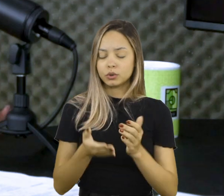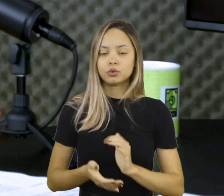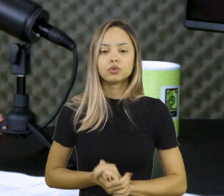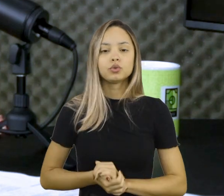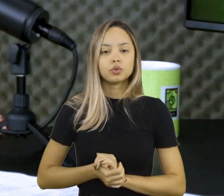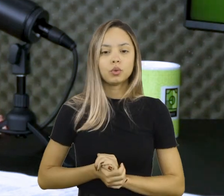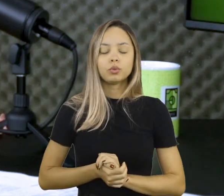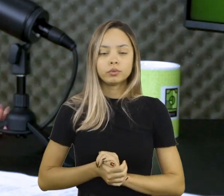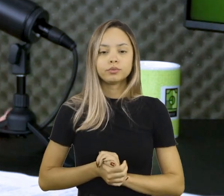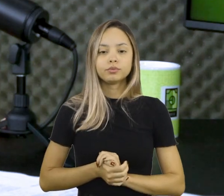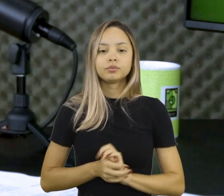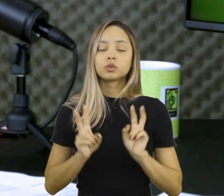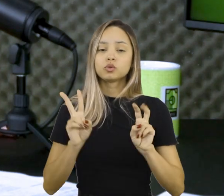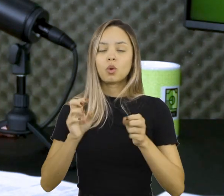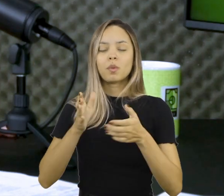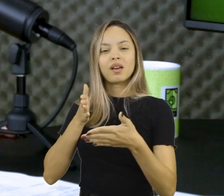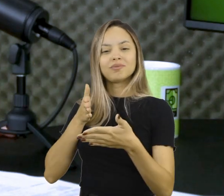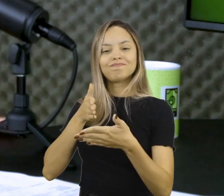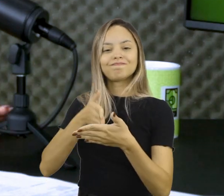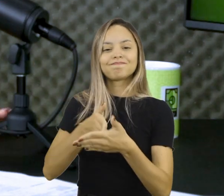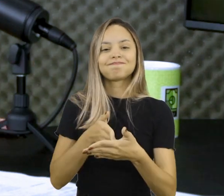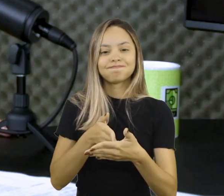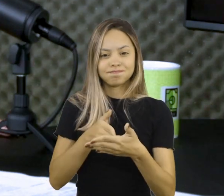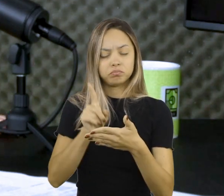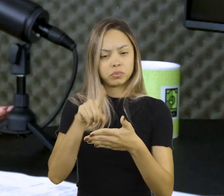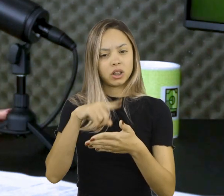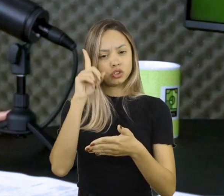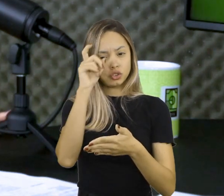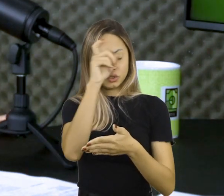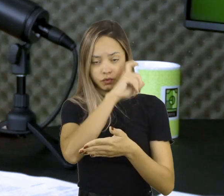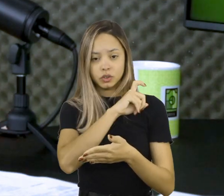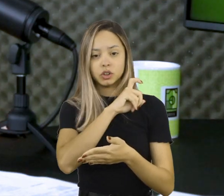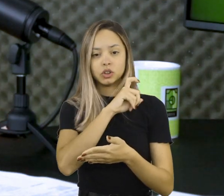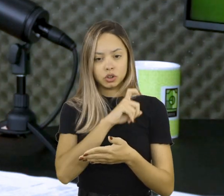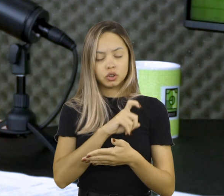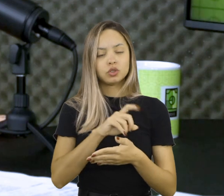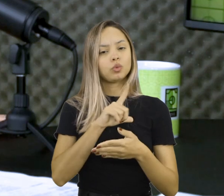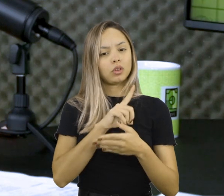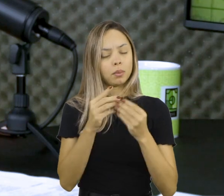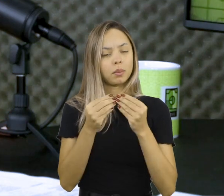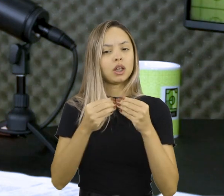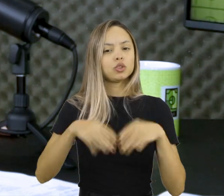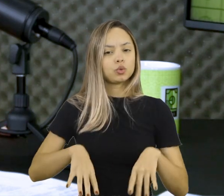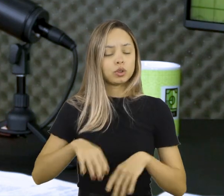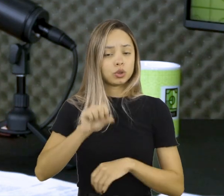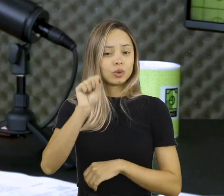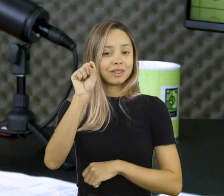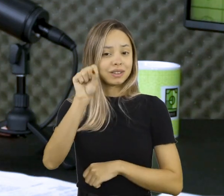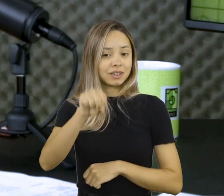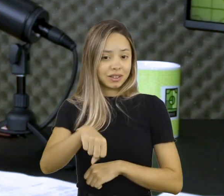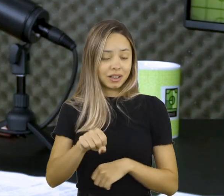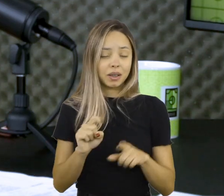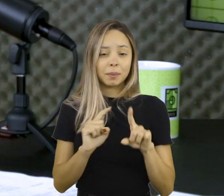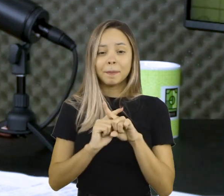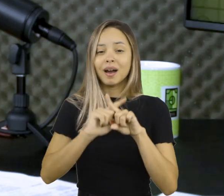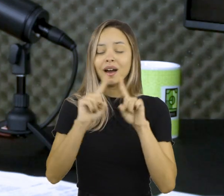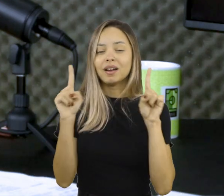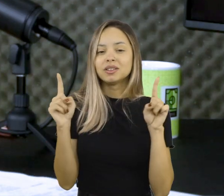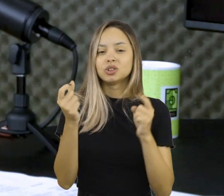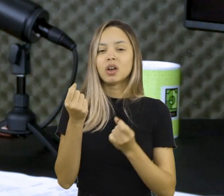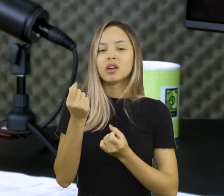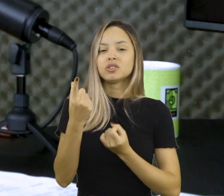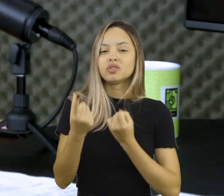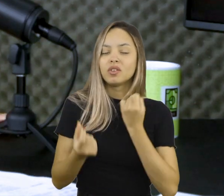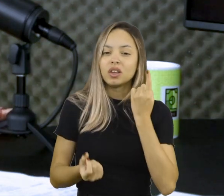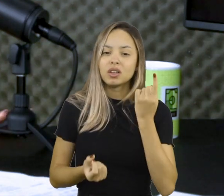barreira arquitetônica ela é difícil Ela traz prejuízo traz mas às vezes ela